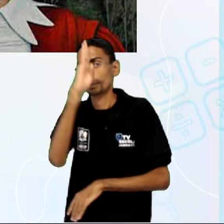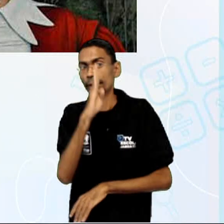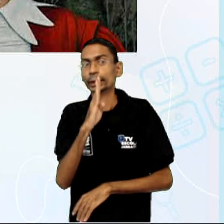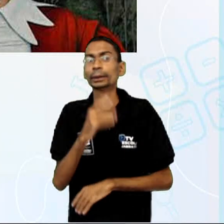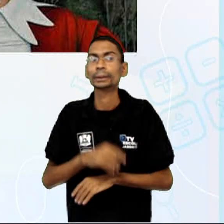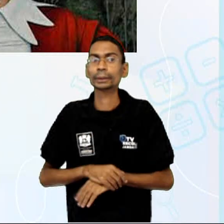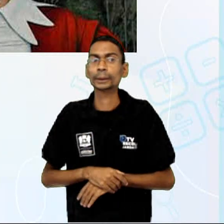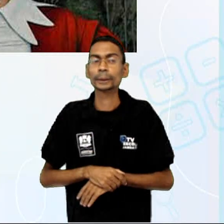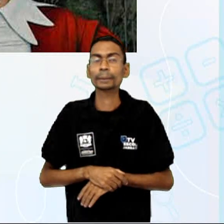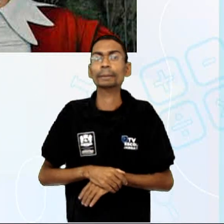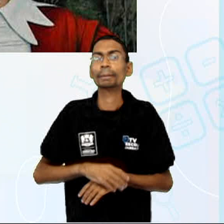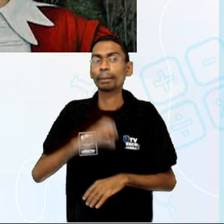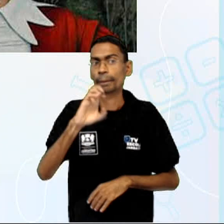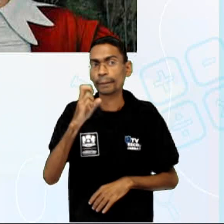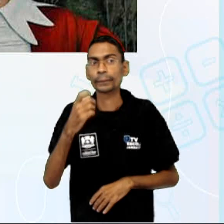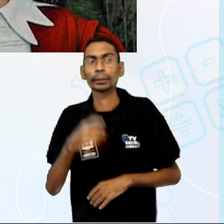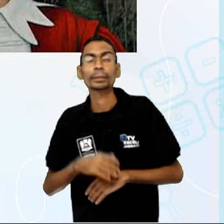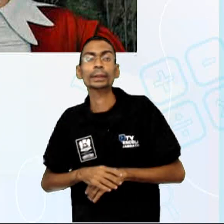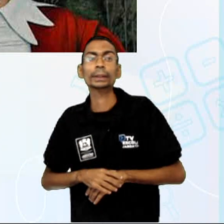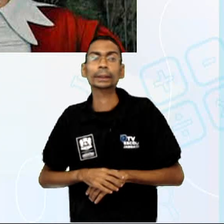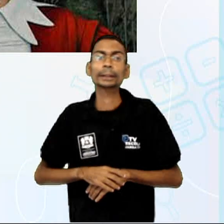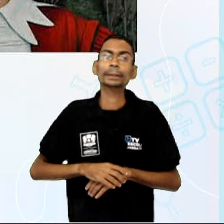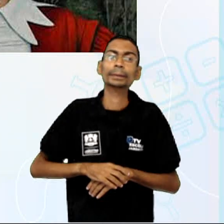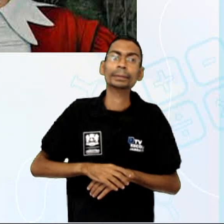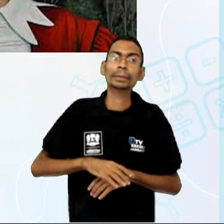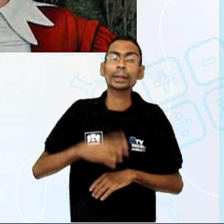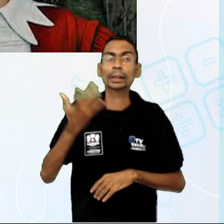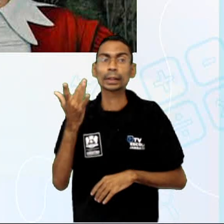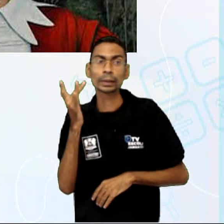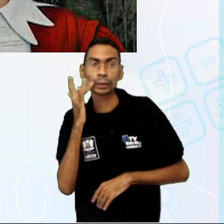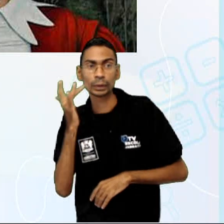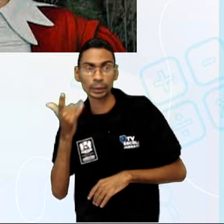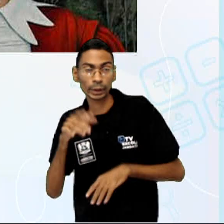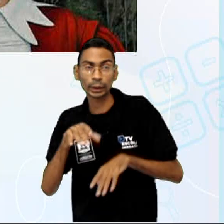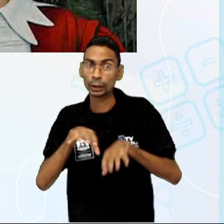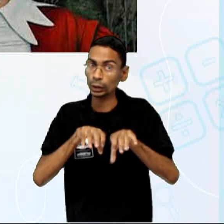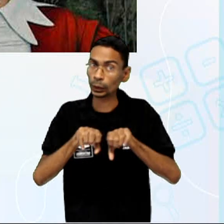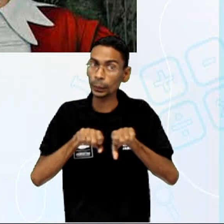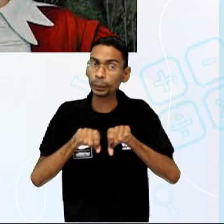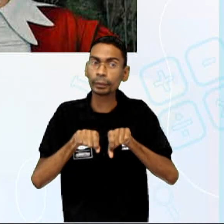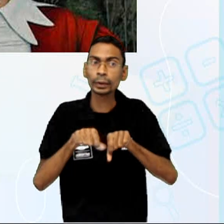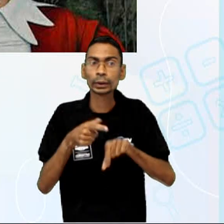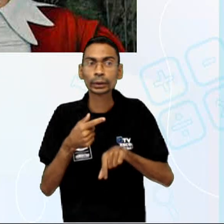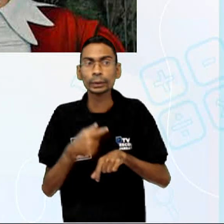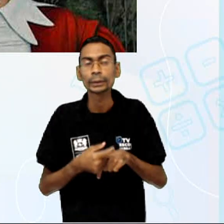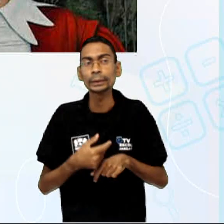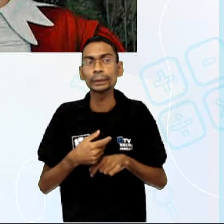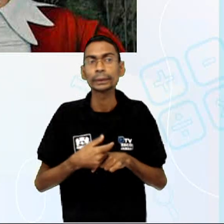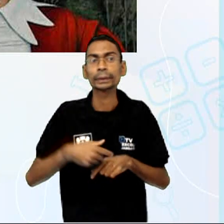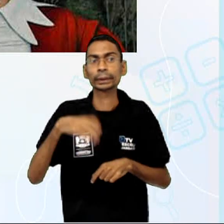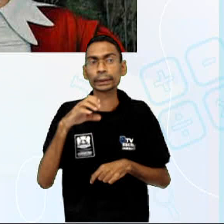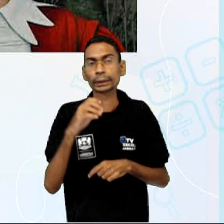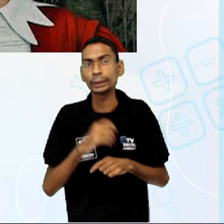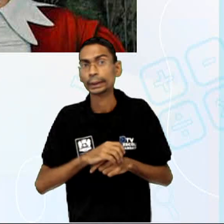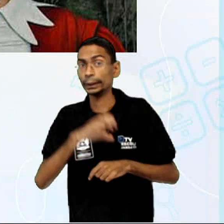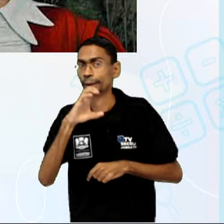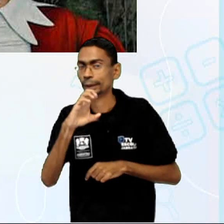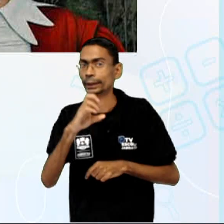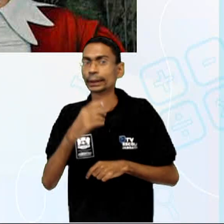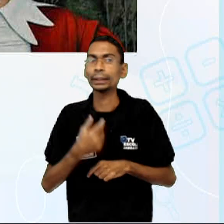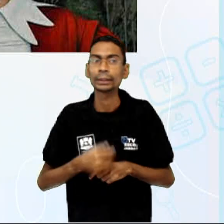mineração. Letra C, cana-de-açúcar. Ou letra D, café. Essa resposta aí é mais fácil do que empurrar bebo na